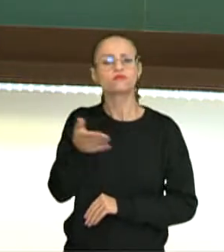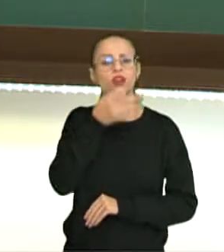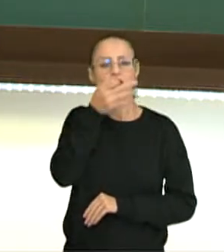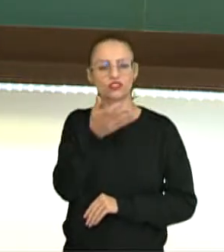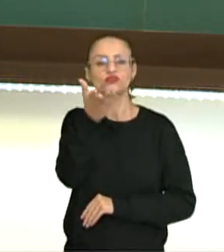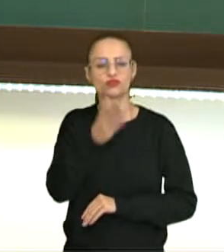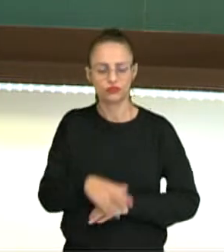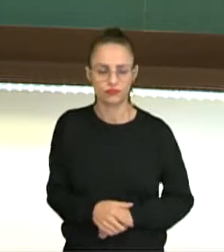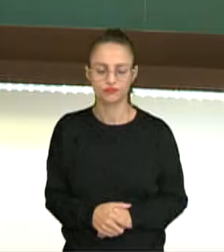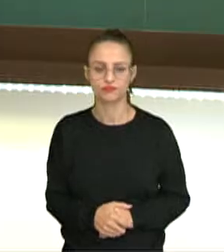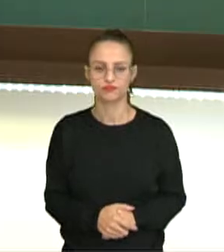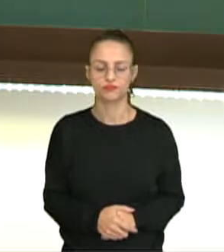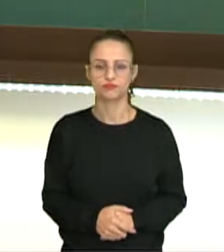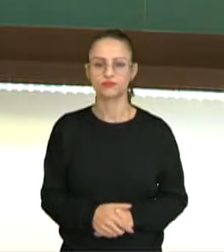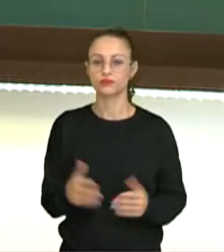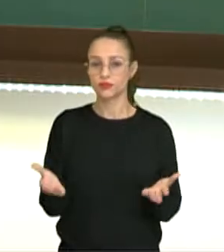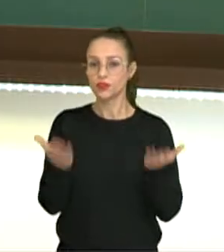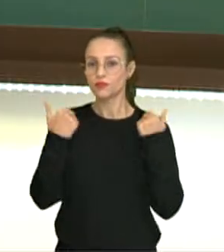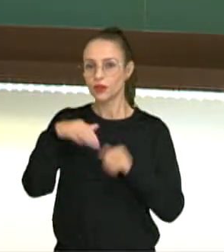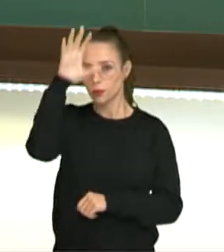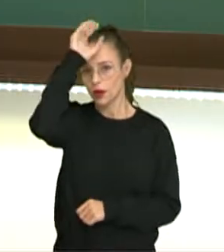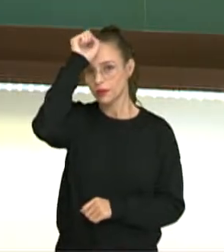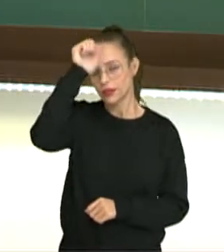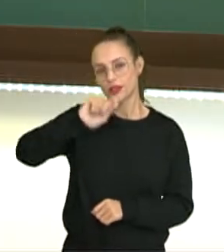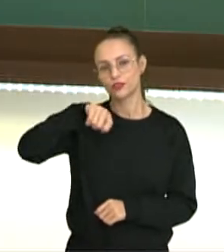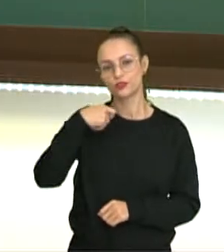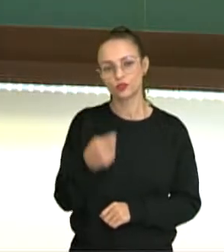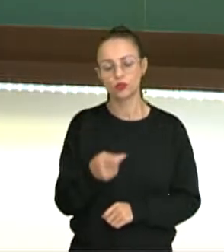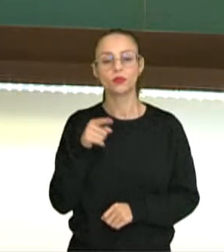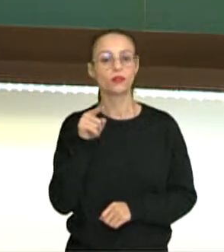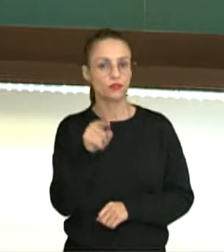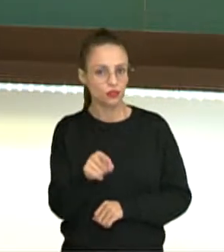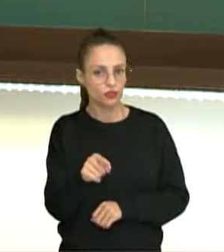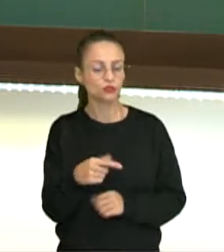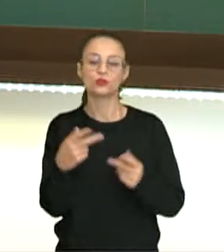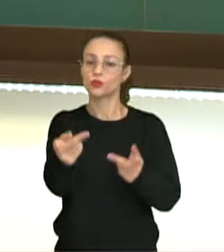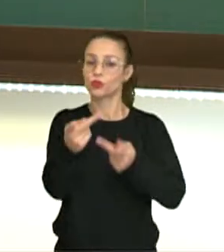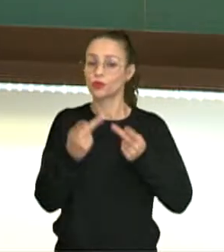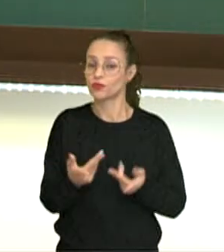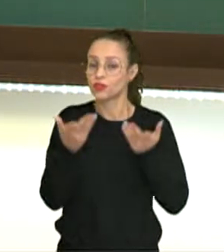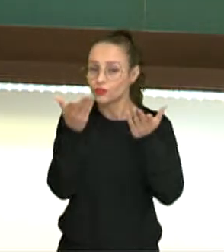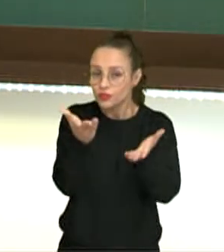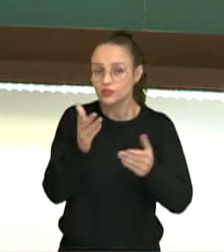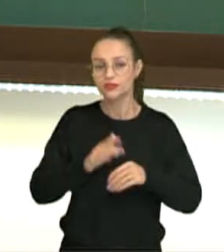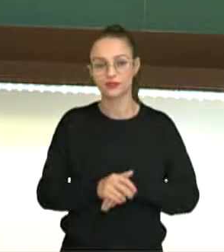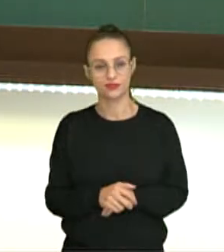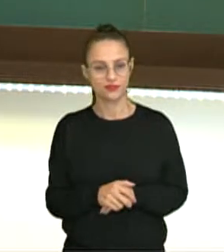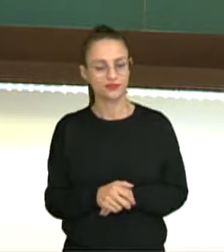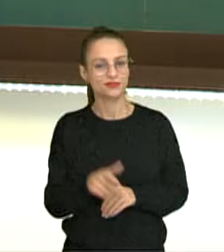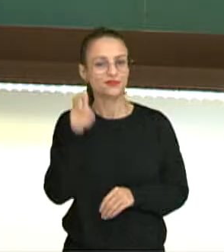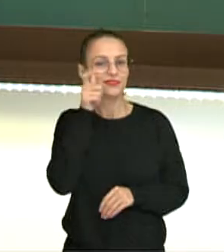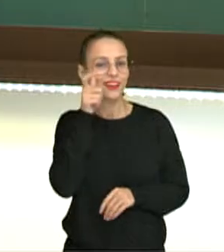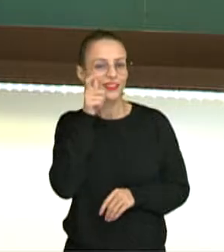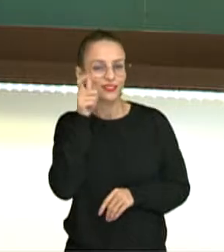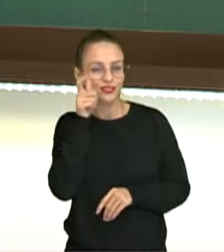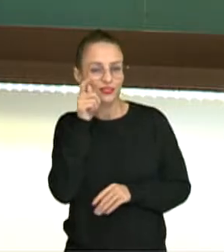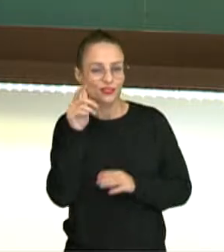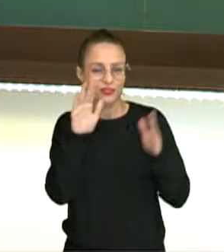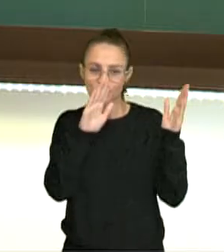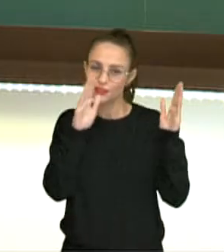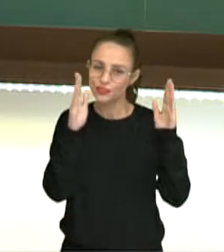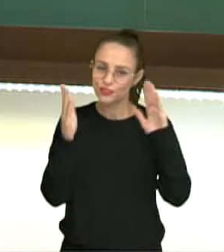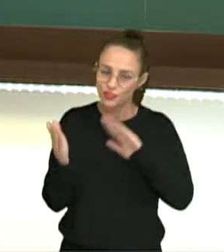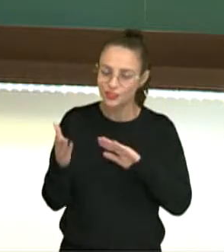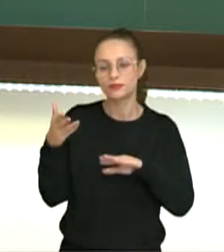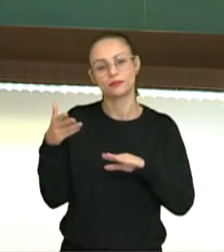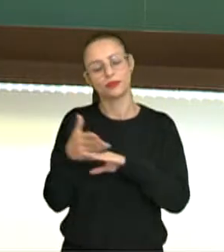acha? Vamos aprender um pouco mais sobre isso. Eu te convido então a assistir, a ver,